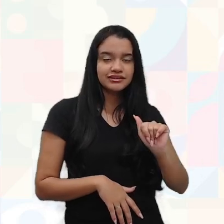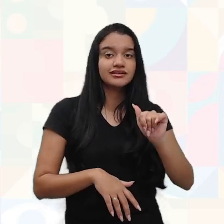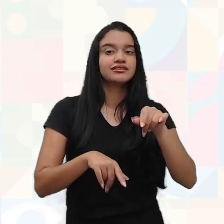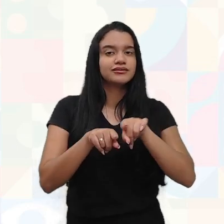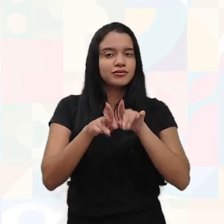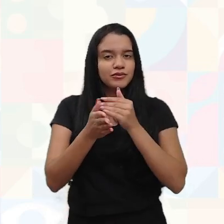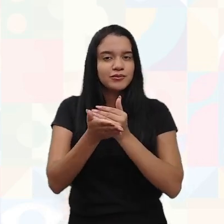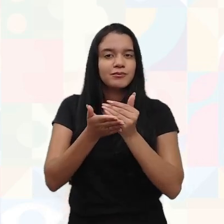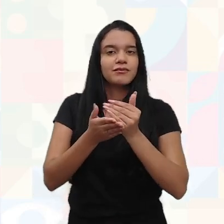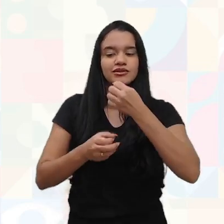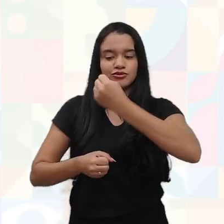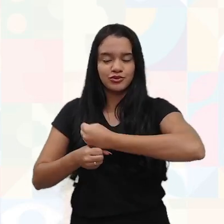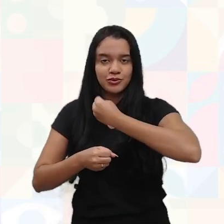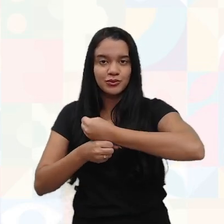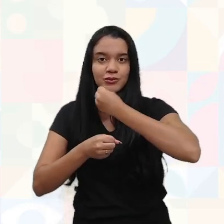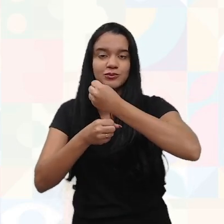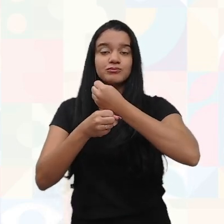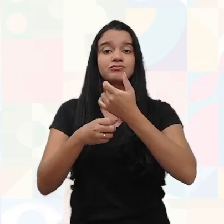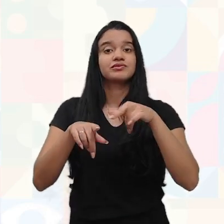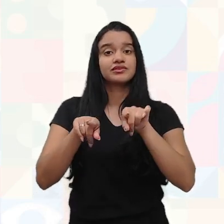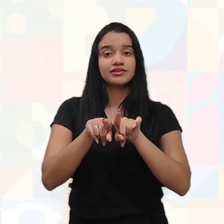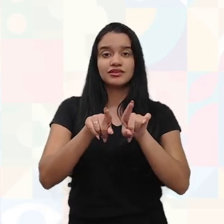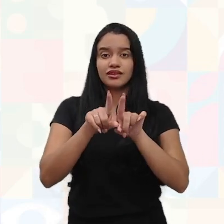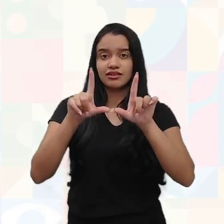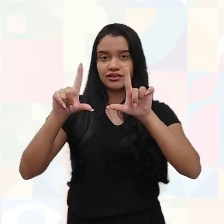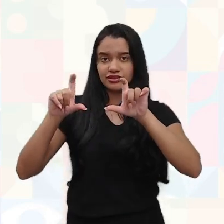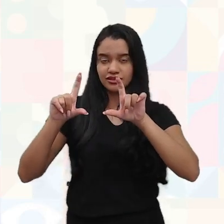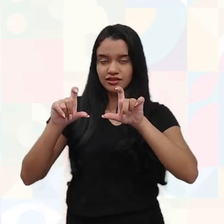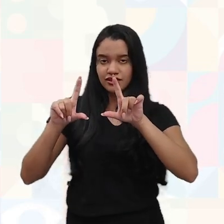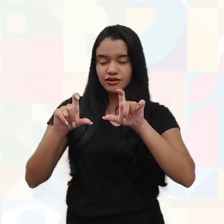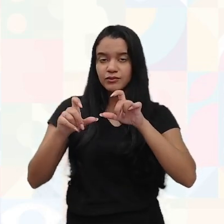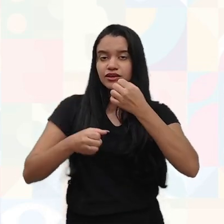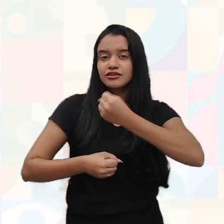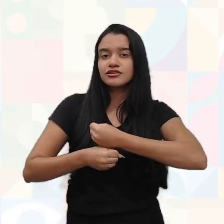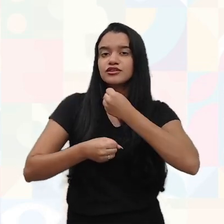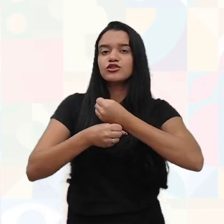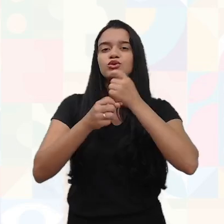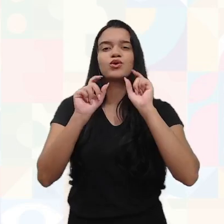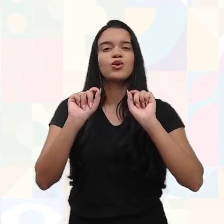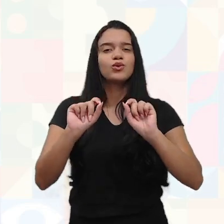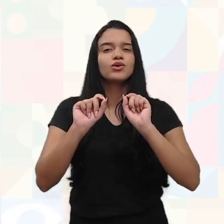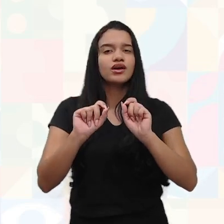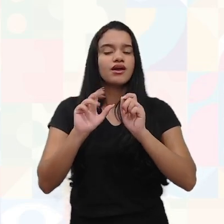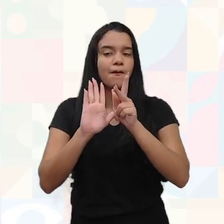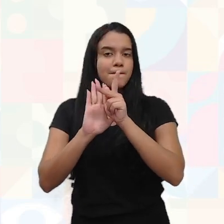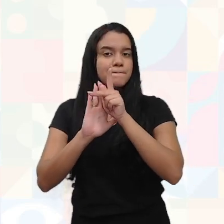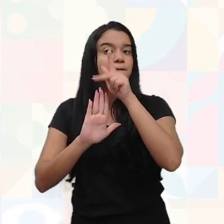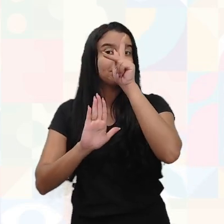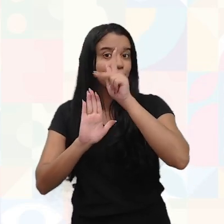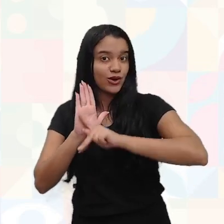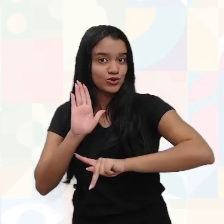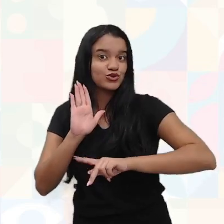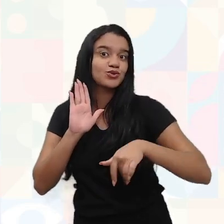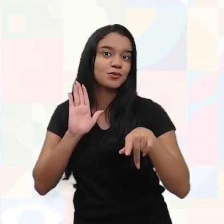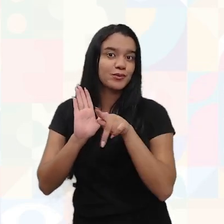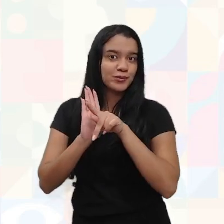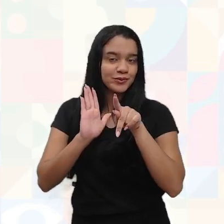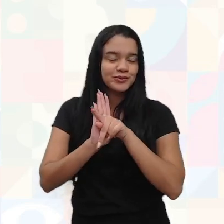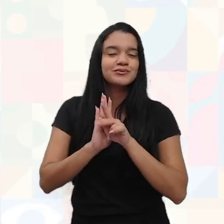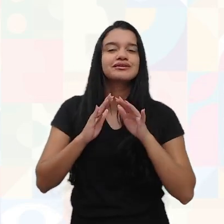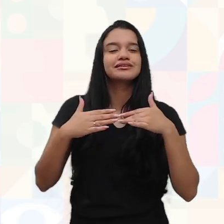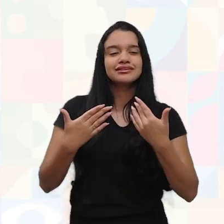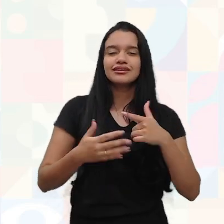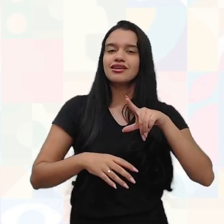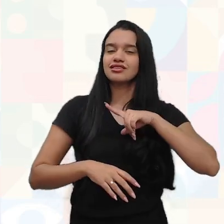obras e um registro dessas execuções que eram os projetos propriamente ditos, né? Então aqui a gente